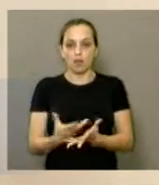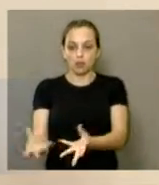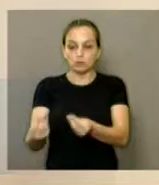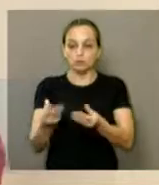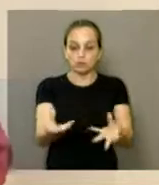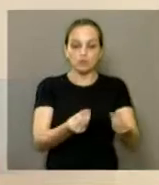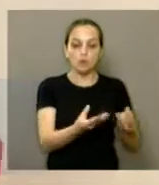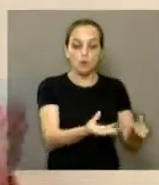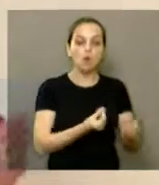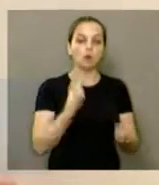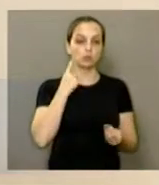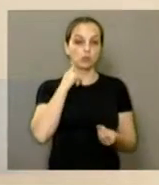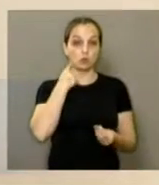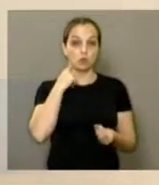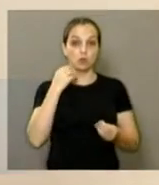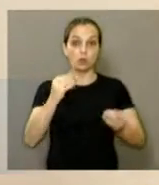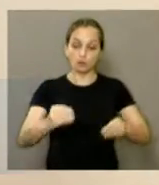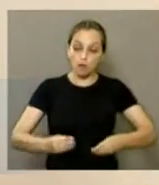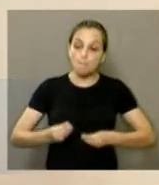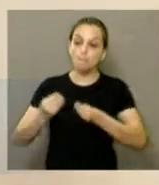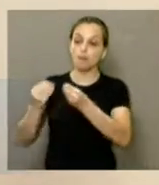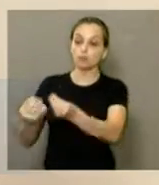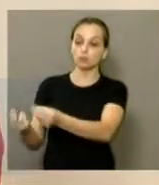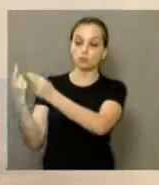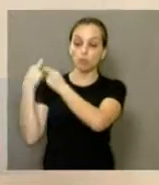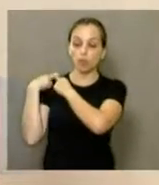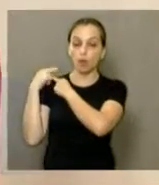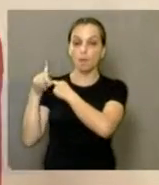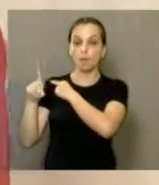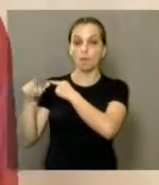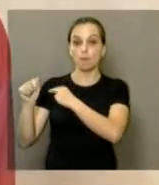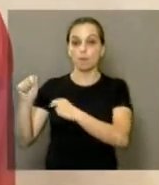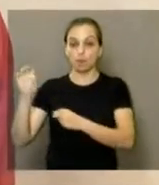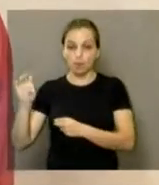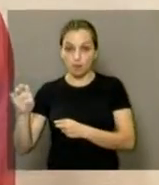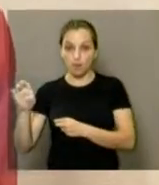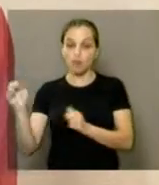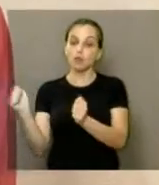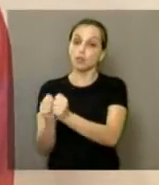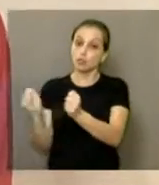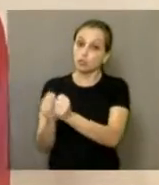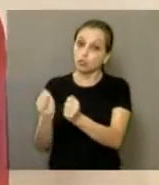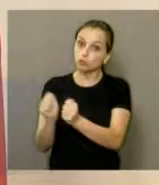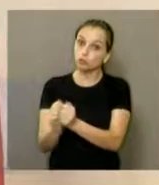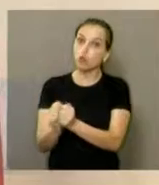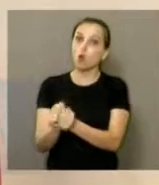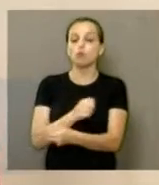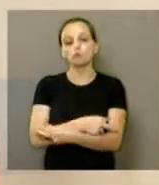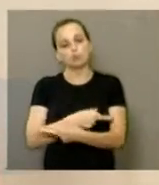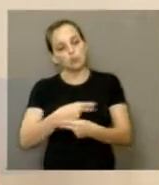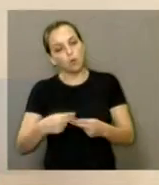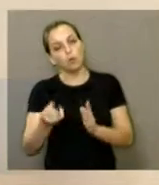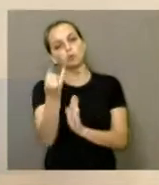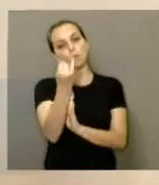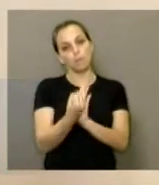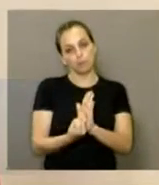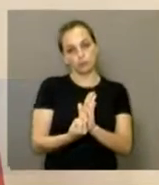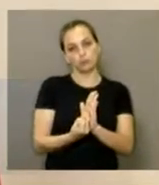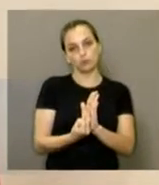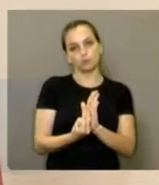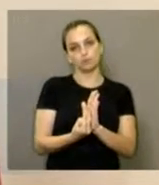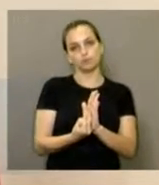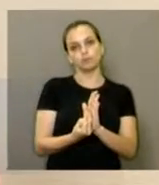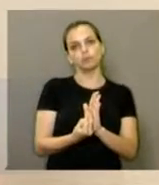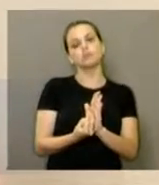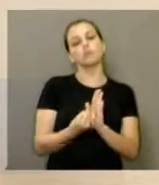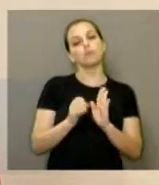lixo. Passou para o DAE também. E, junto com isso, vieram essas taxas. Ou